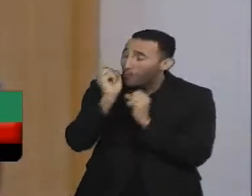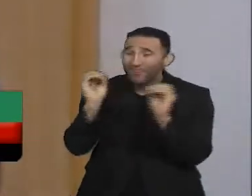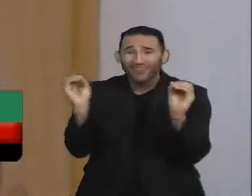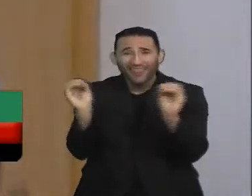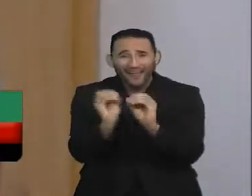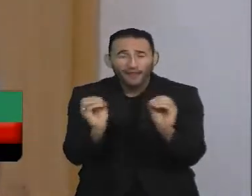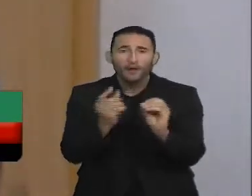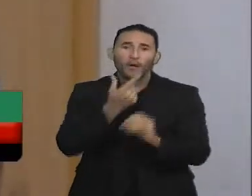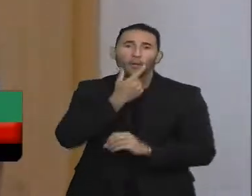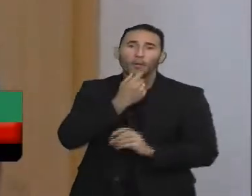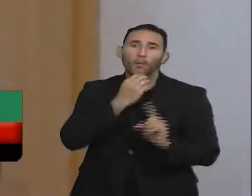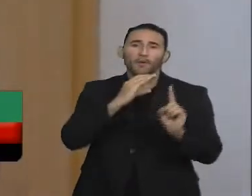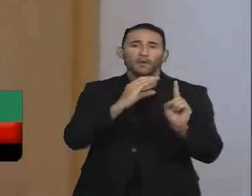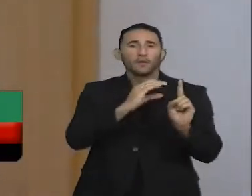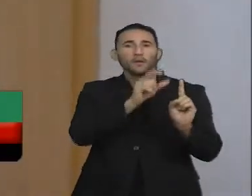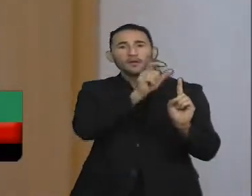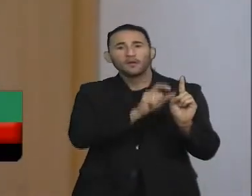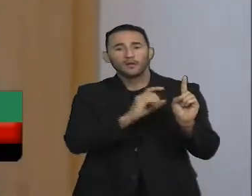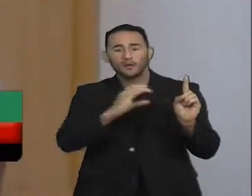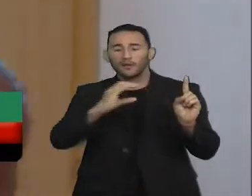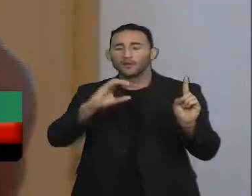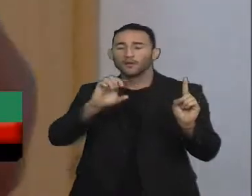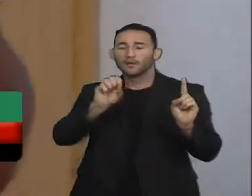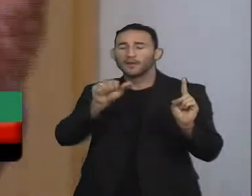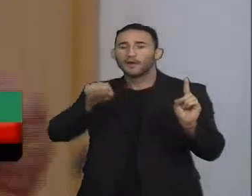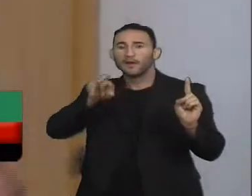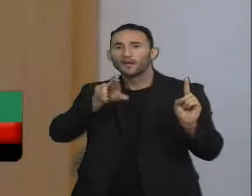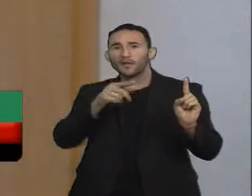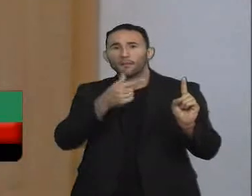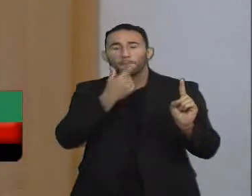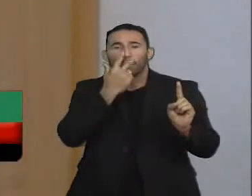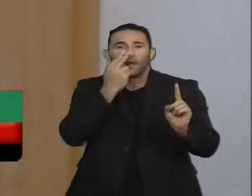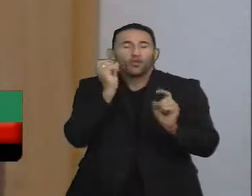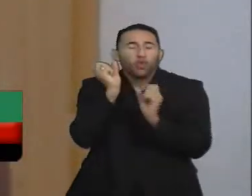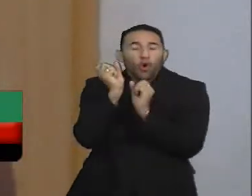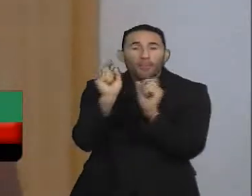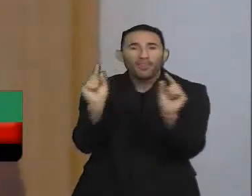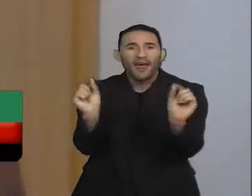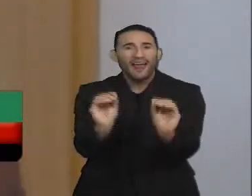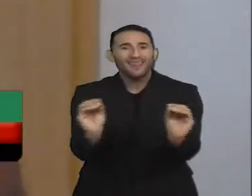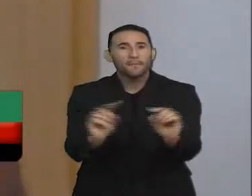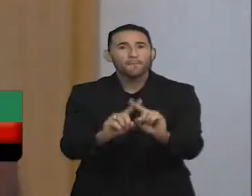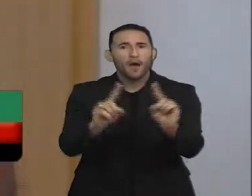ele não dorme, mas precisa me ensinar esse truque aí, porque precisa